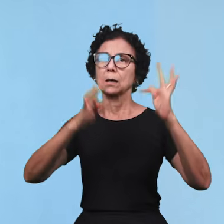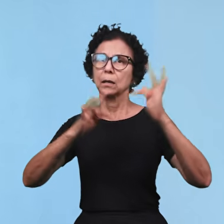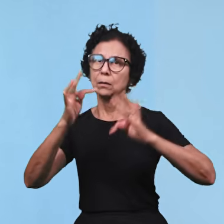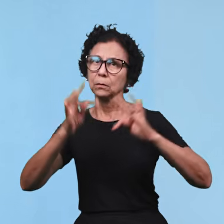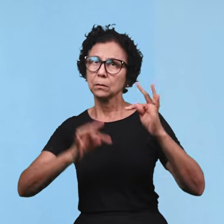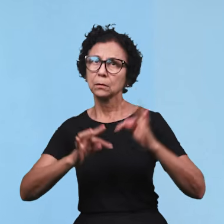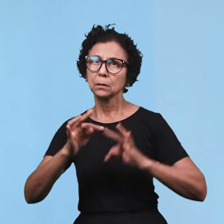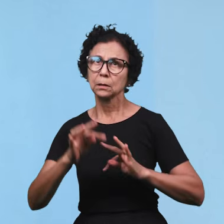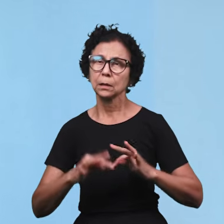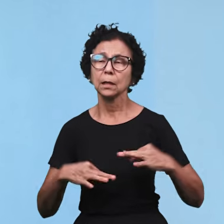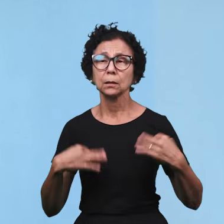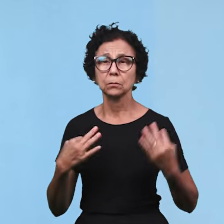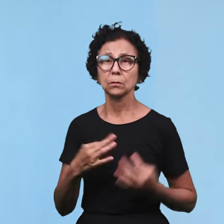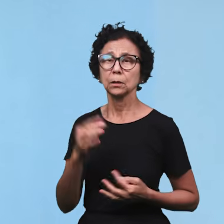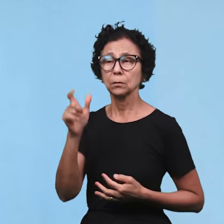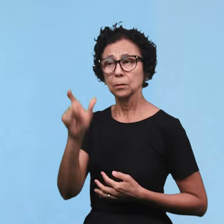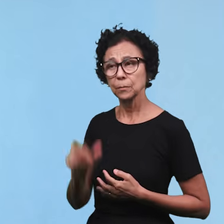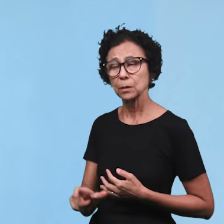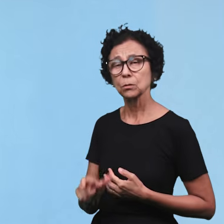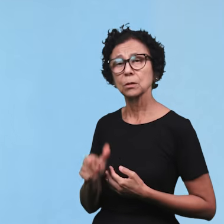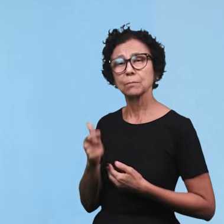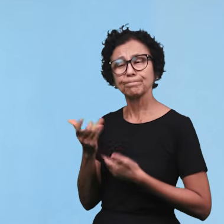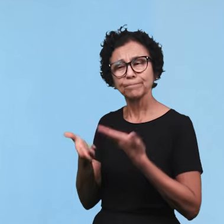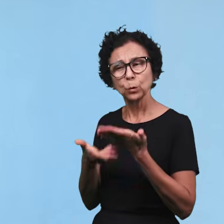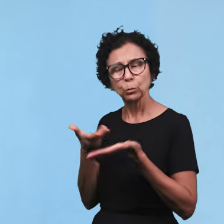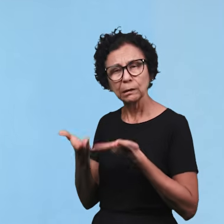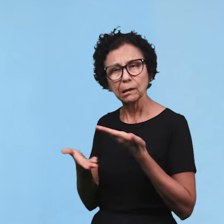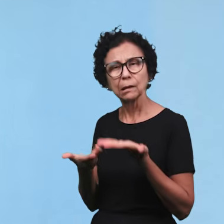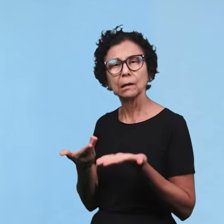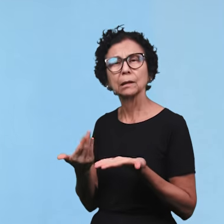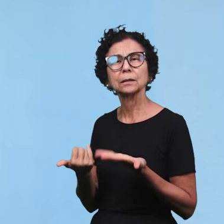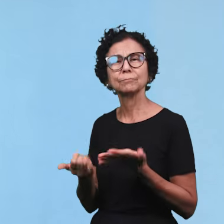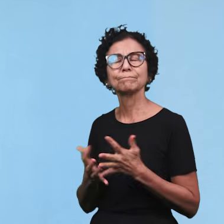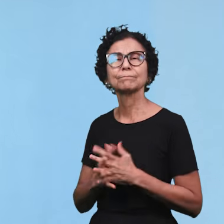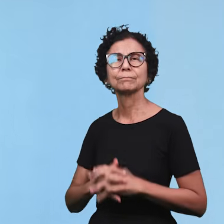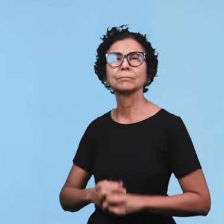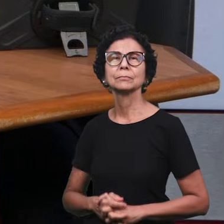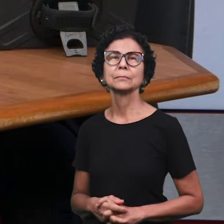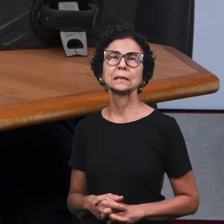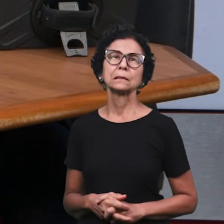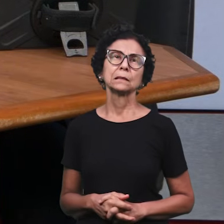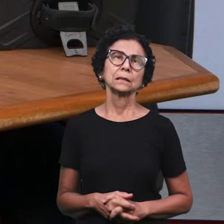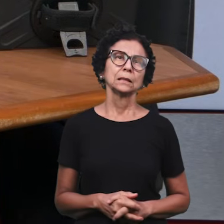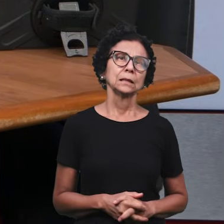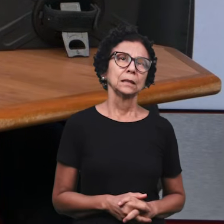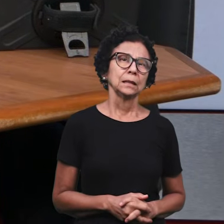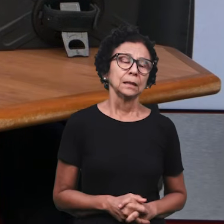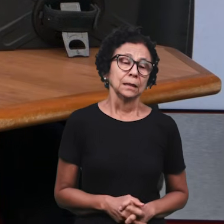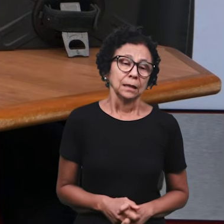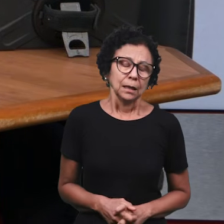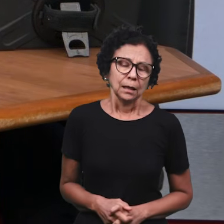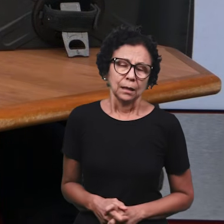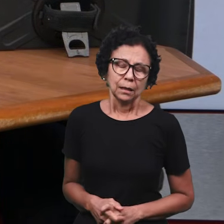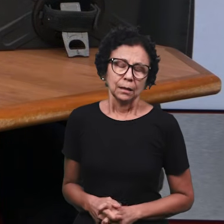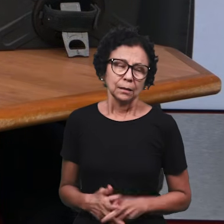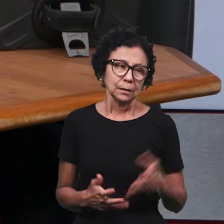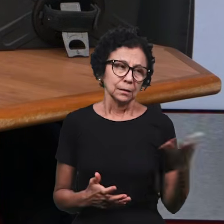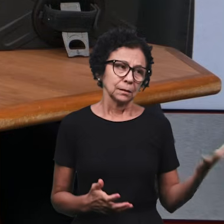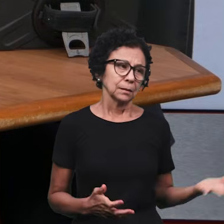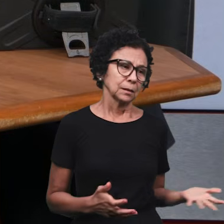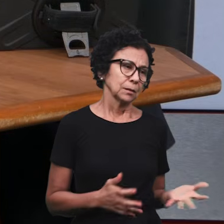carinho pelo paciente ali para a gente conseguir chegar no melhor resultado possível para ele. Eu vejo muito isso, Lucas, quando a